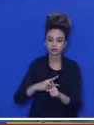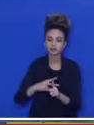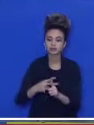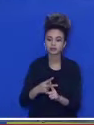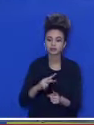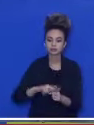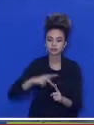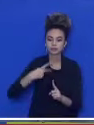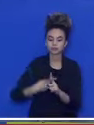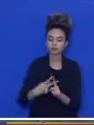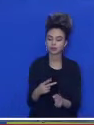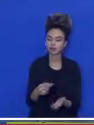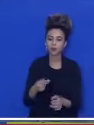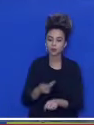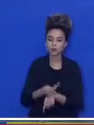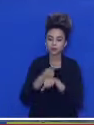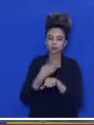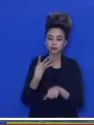na faixa principal de